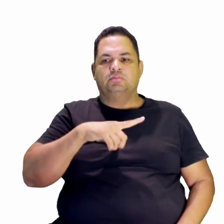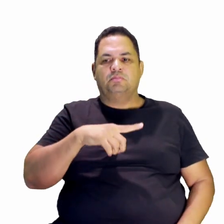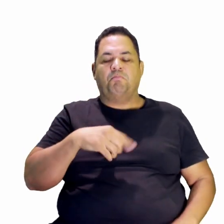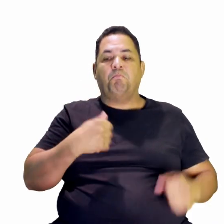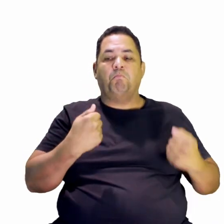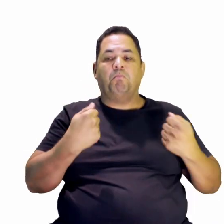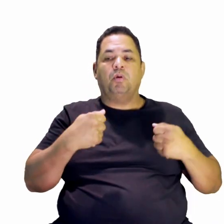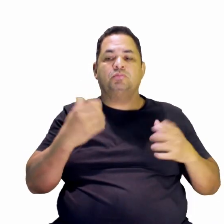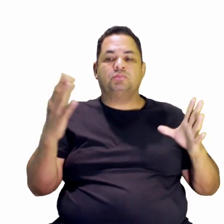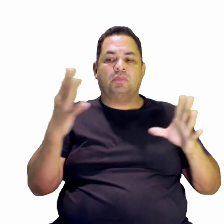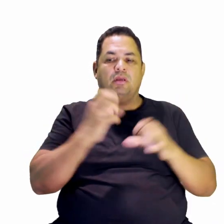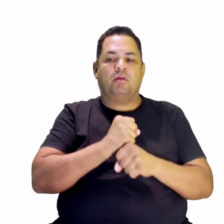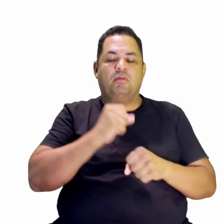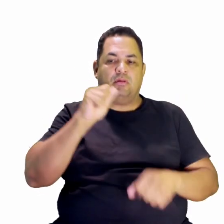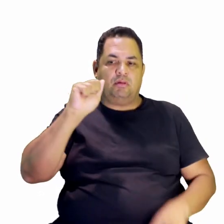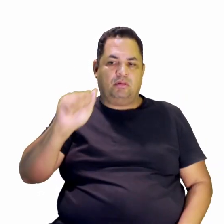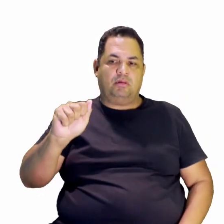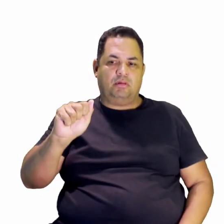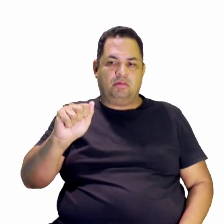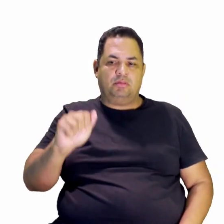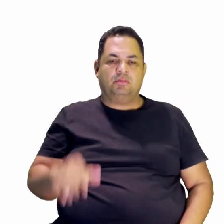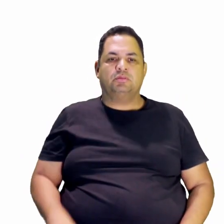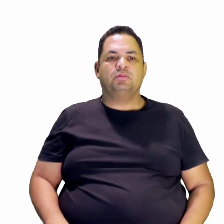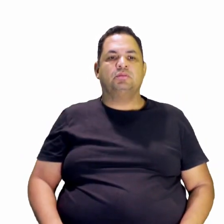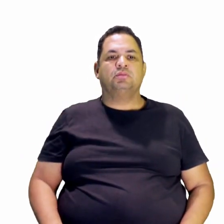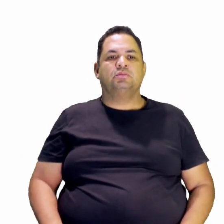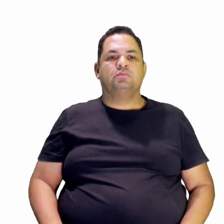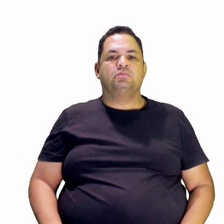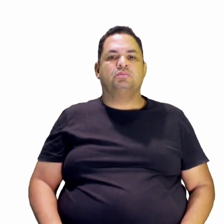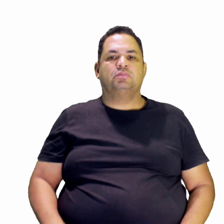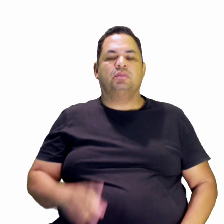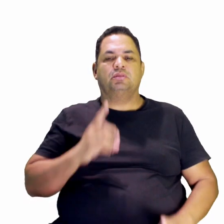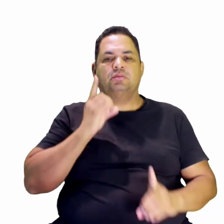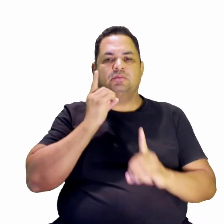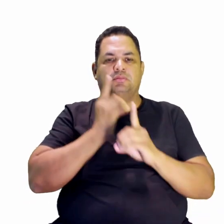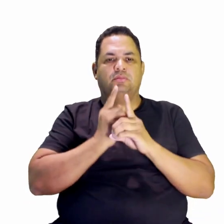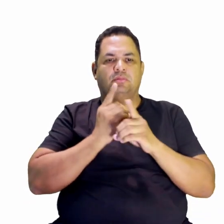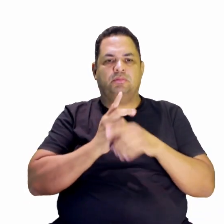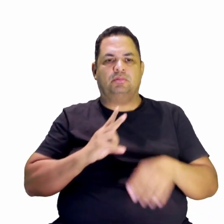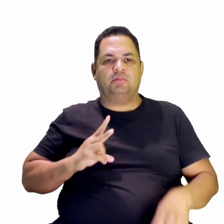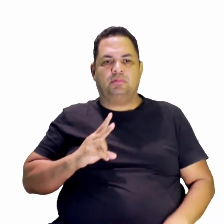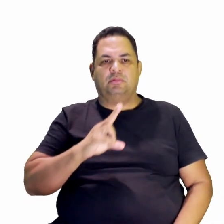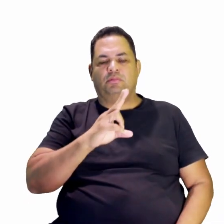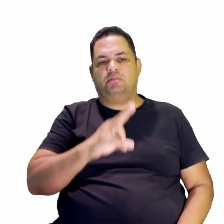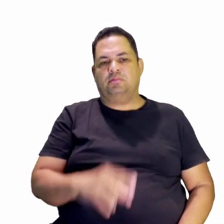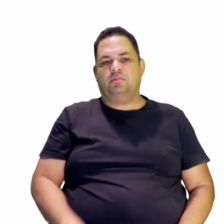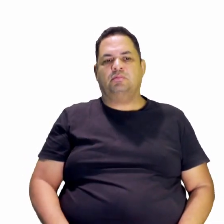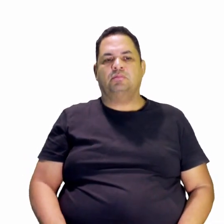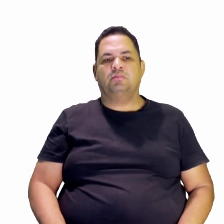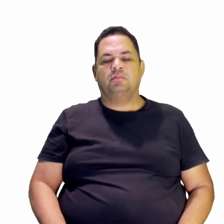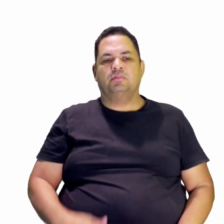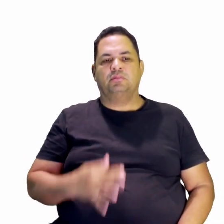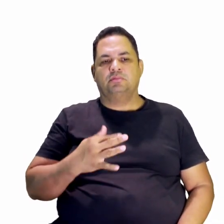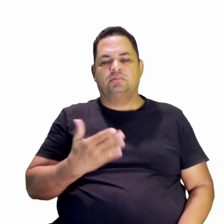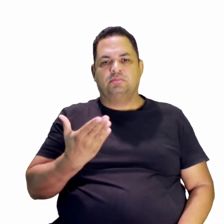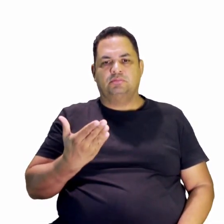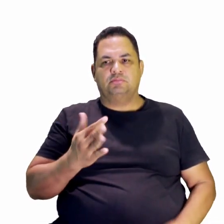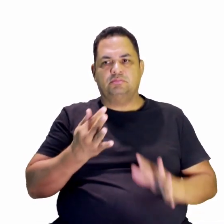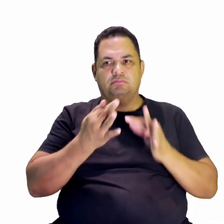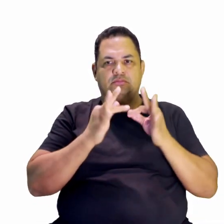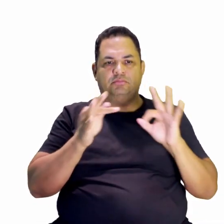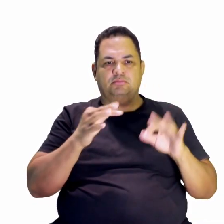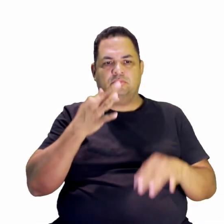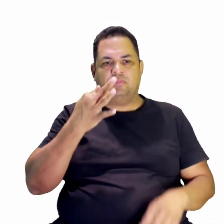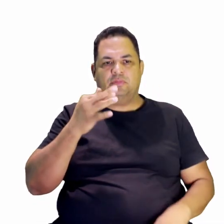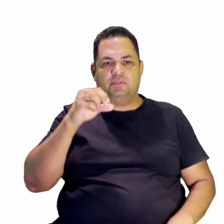encontrar a aceleração. Quando eu tenho aceleração, variação de velocidade, eu encontro a força, né? Bem mais simples essa aí.